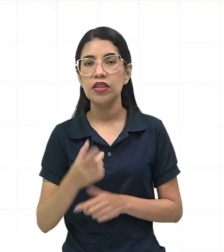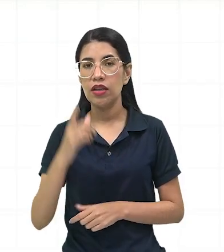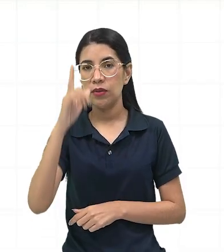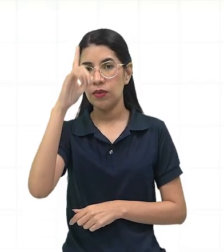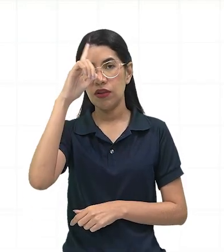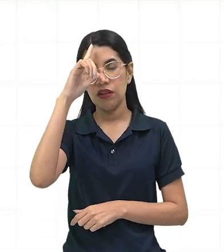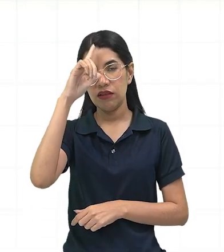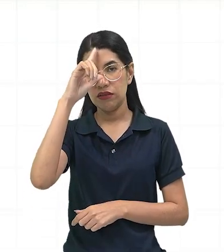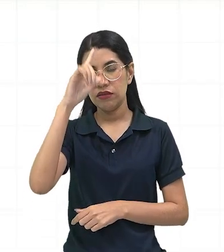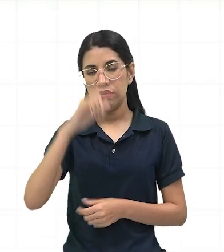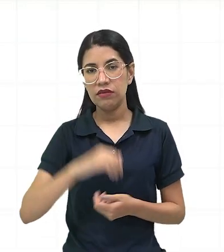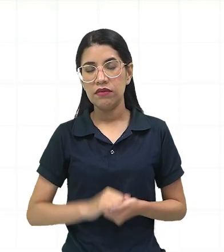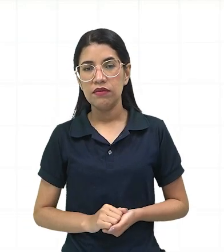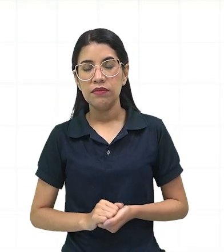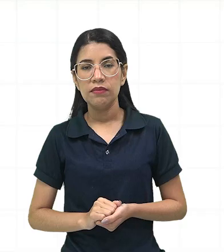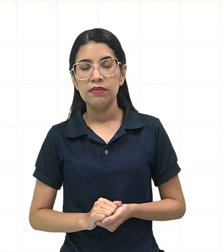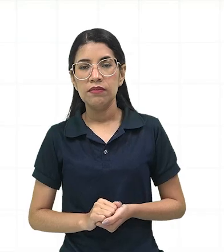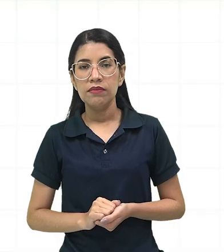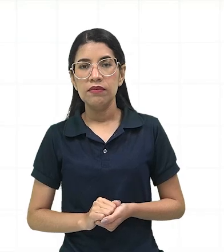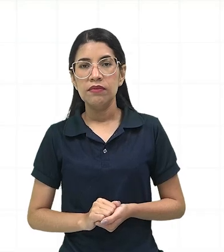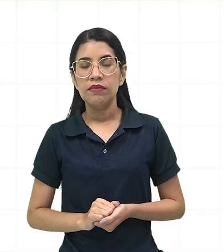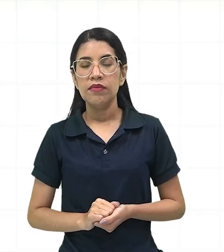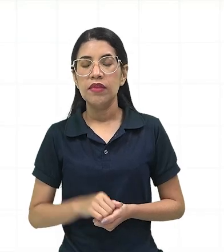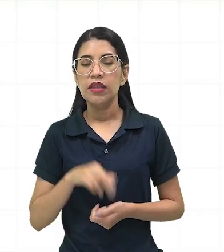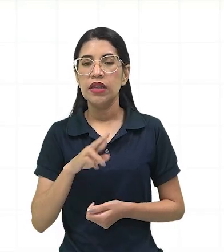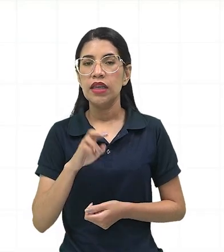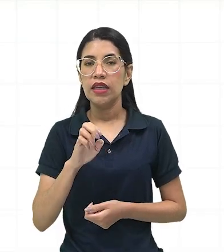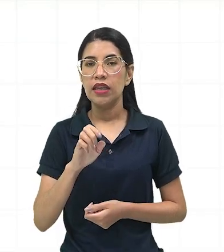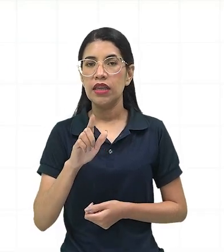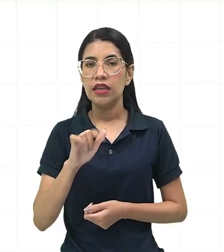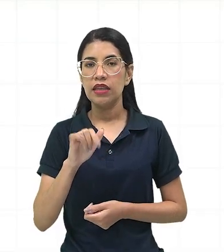latim, que é o religare.